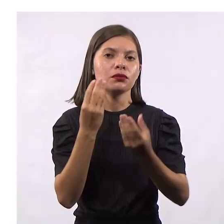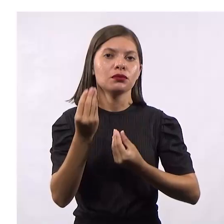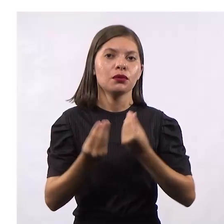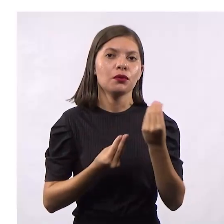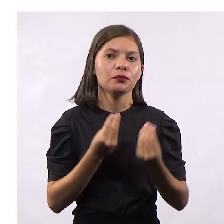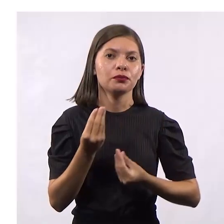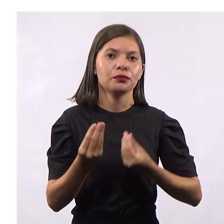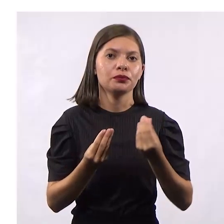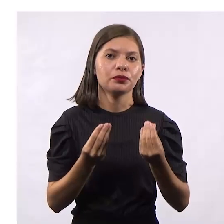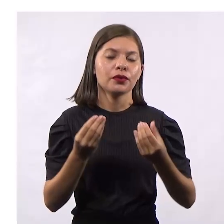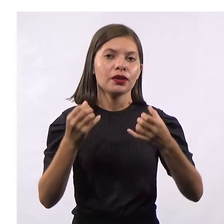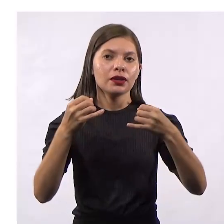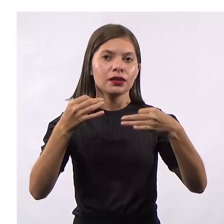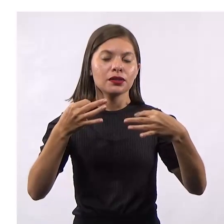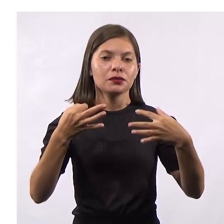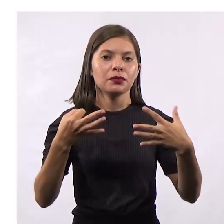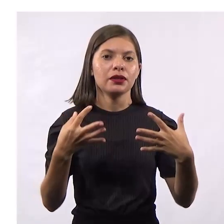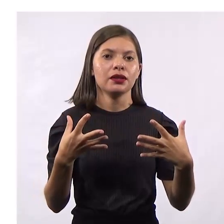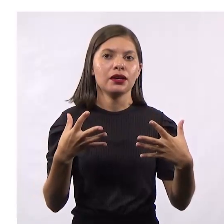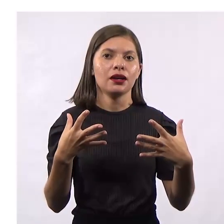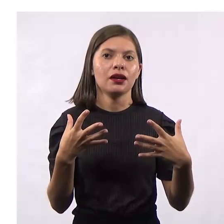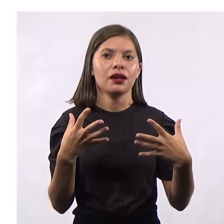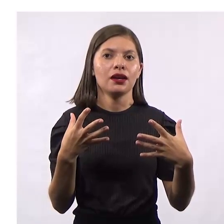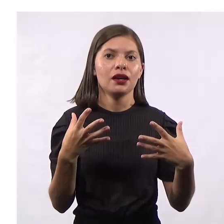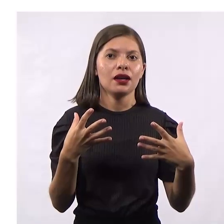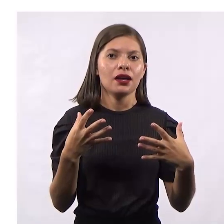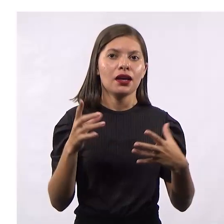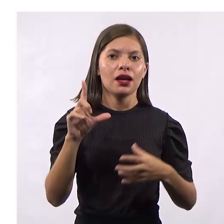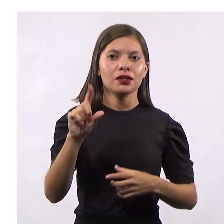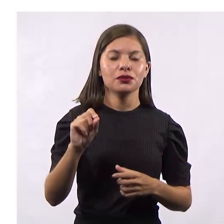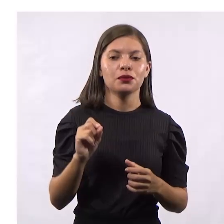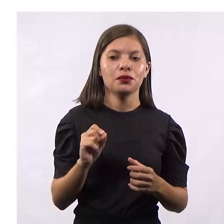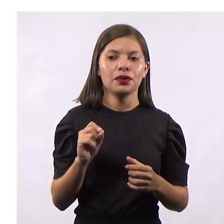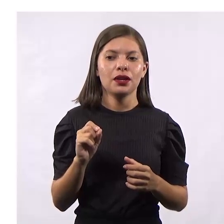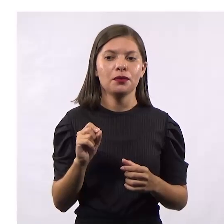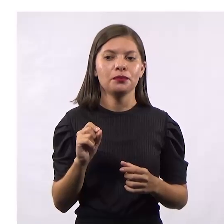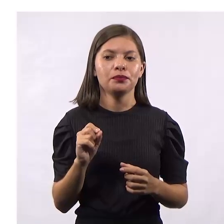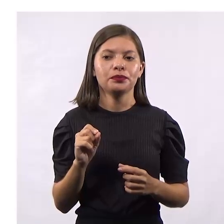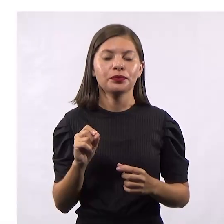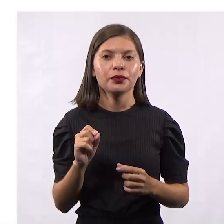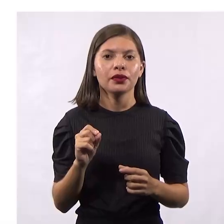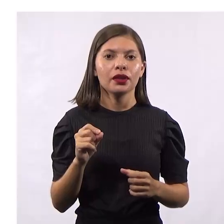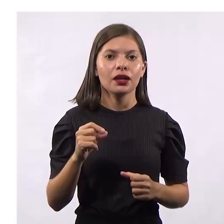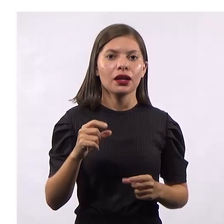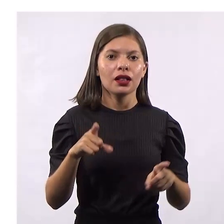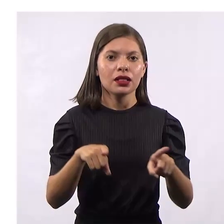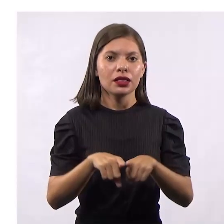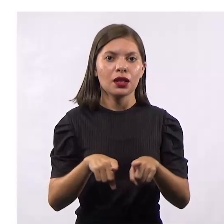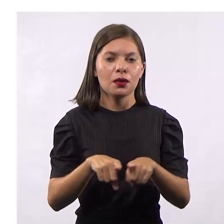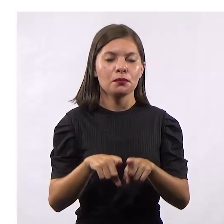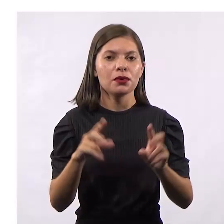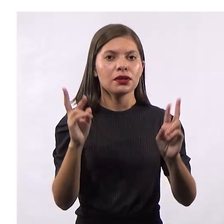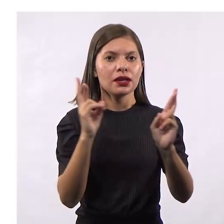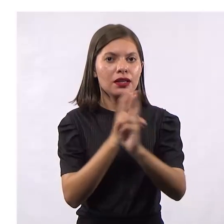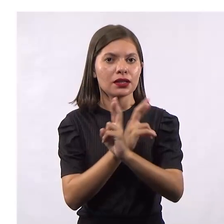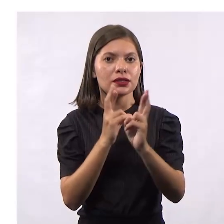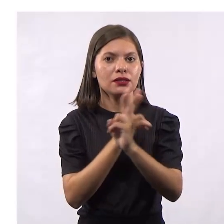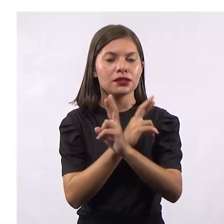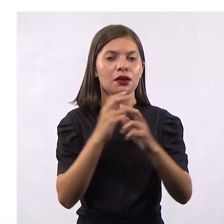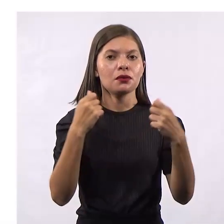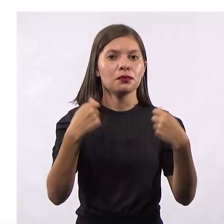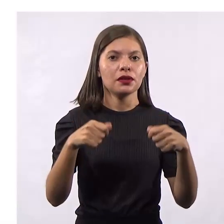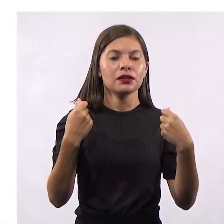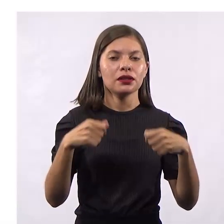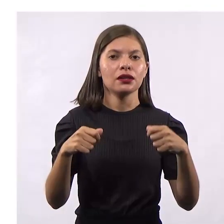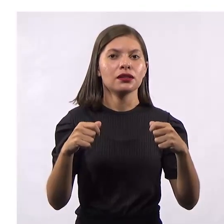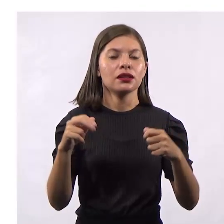mas como? Ele tem que justificar a escolha, né? E tem que ter relação com uma